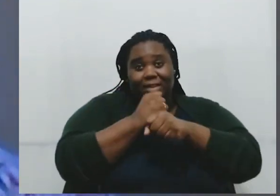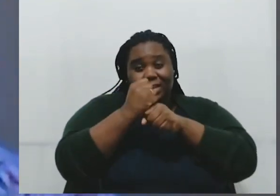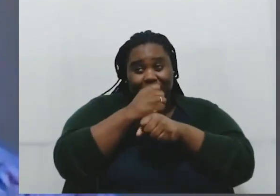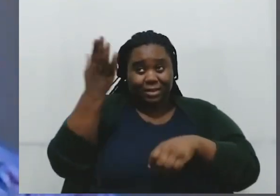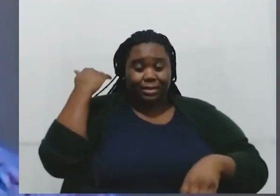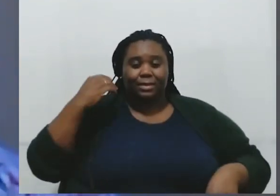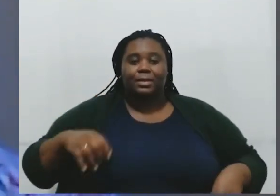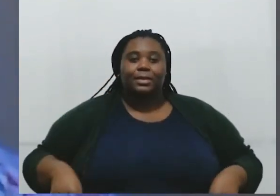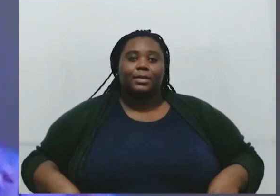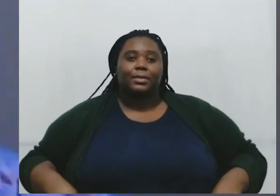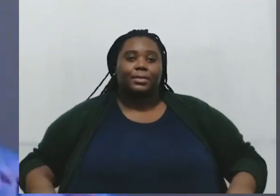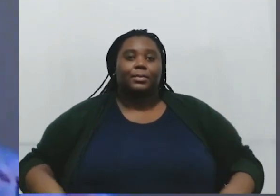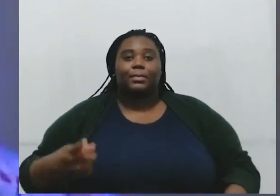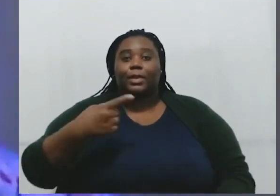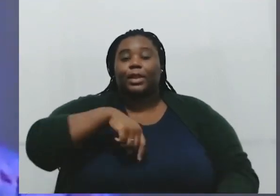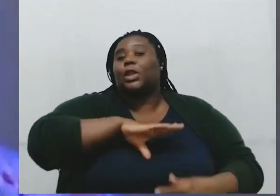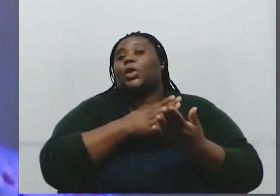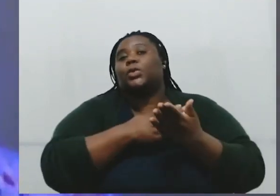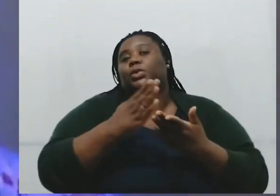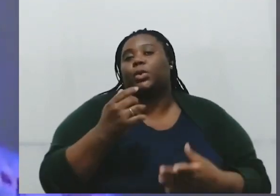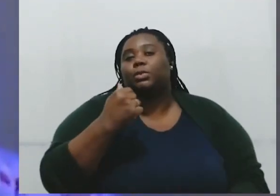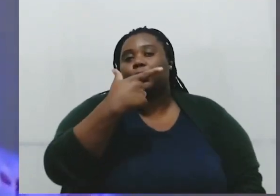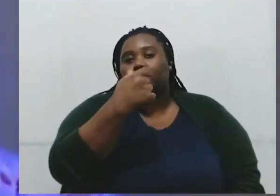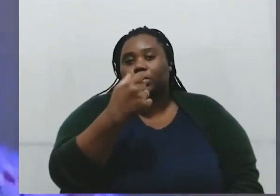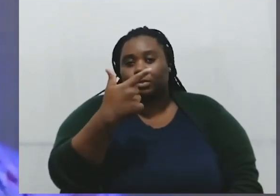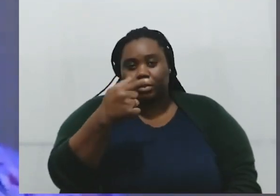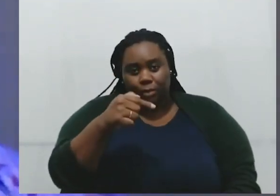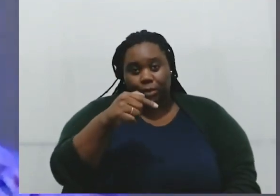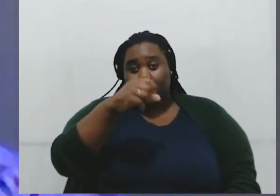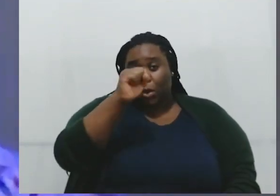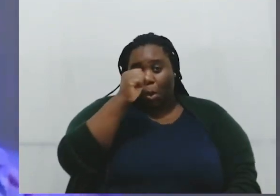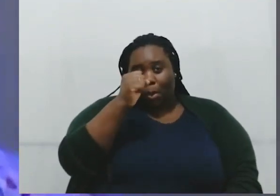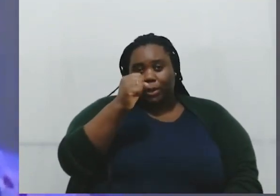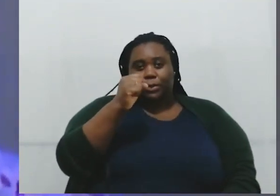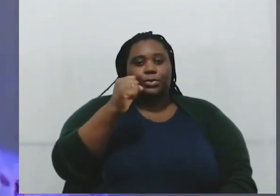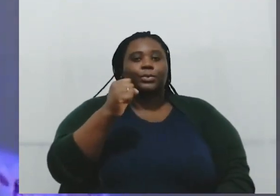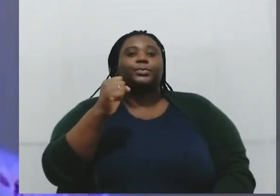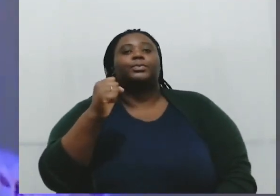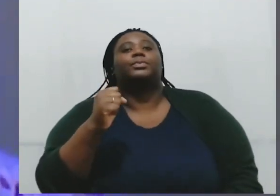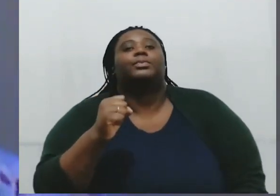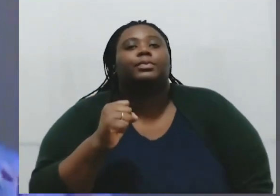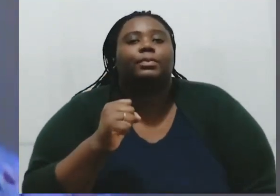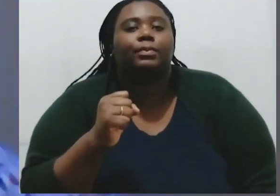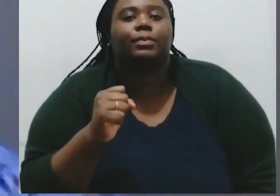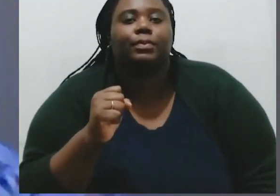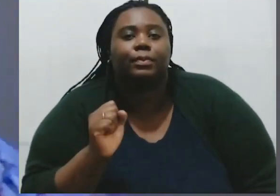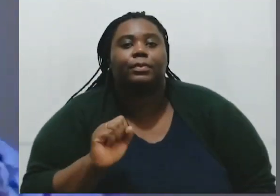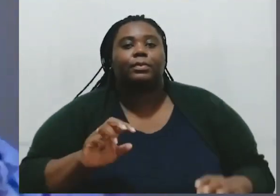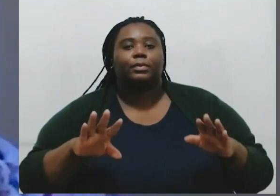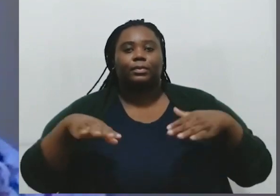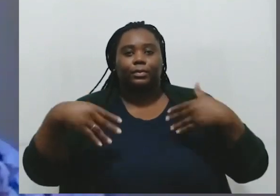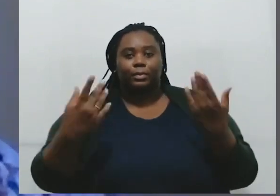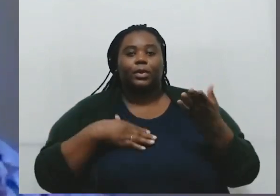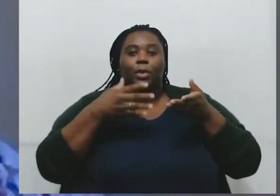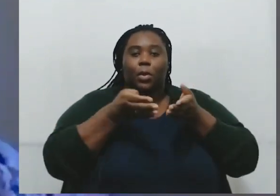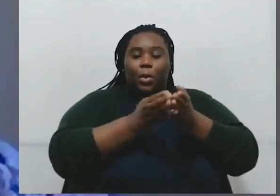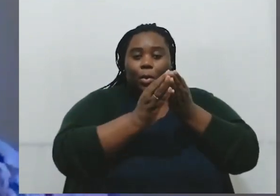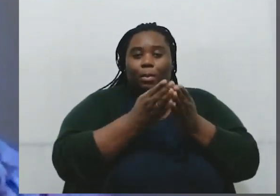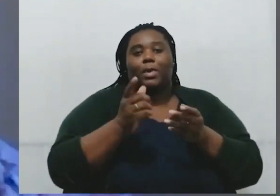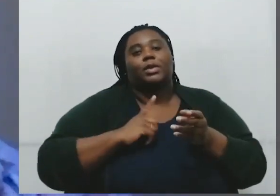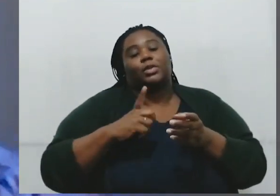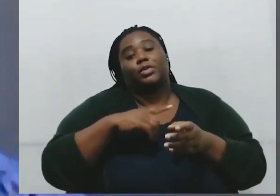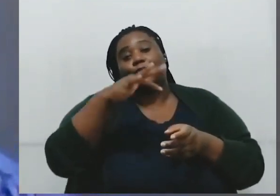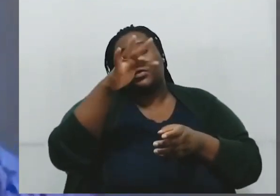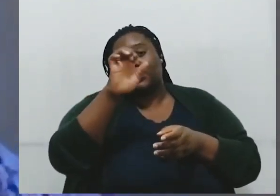2008 com o espetáculo Marinheiro de Fernando Pessoa, o drama estático, né? Então nós estreamos com essa peça com 3